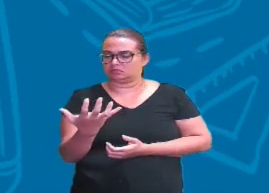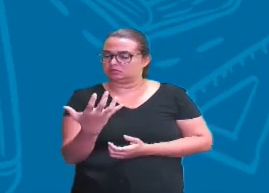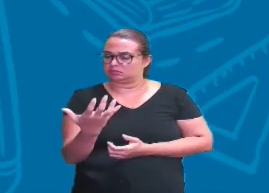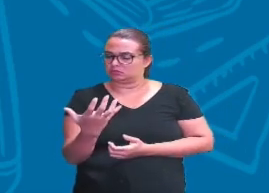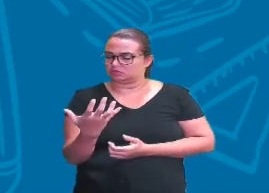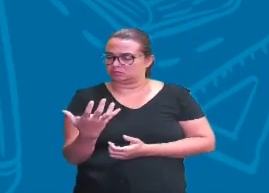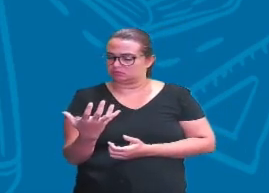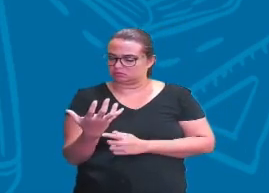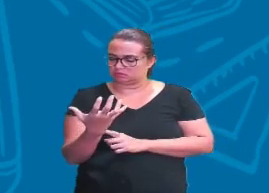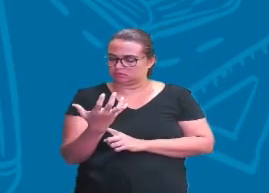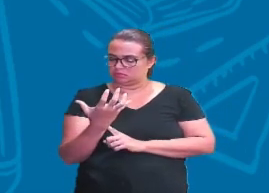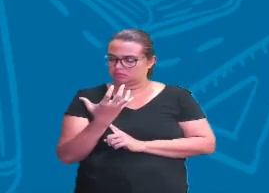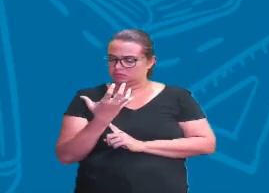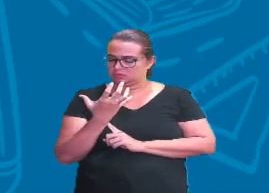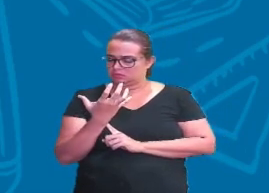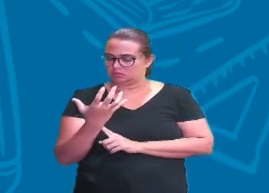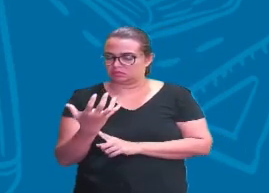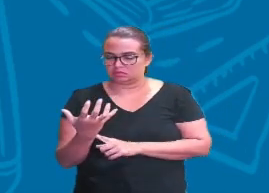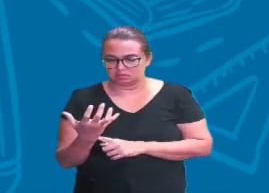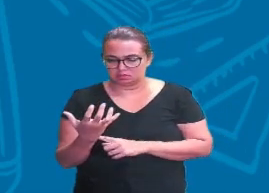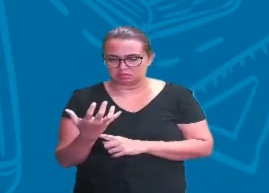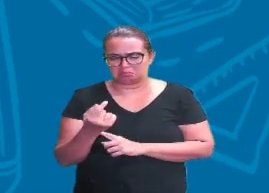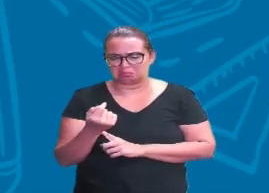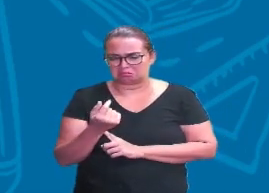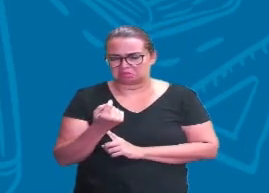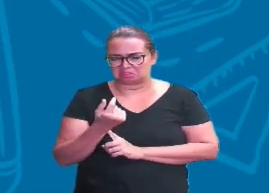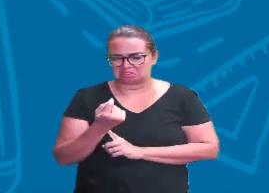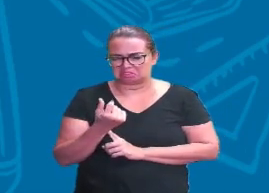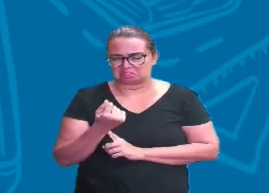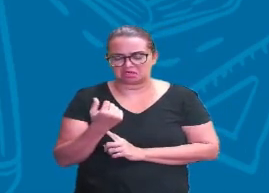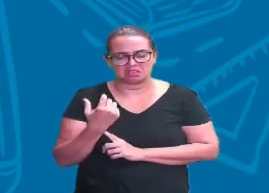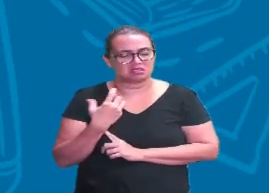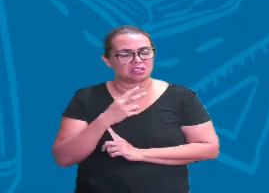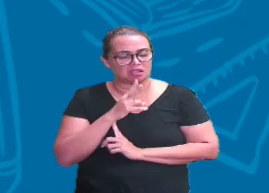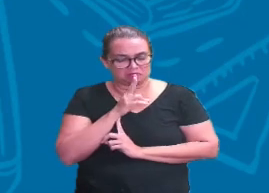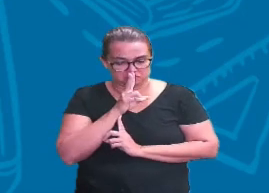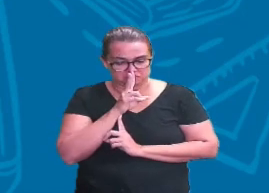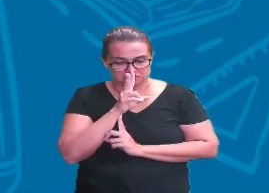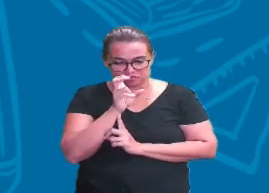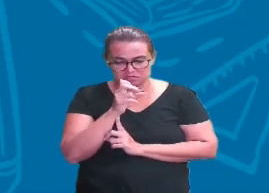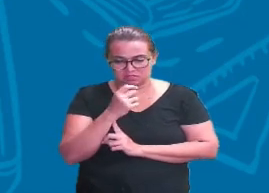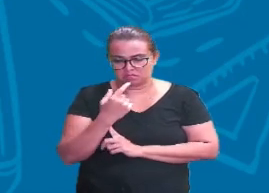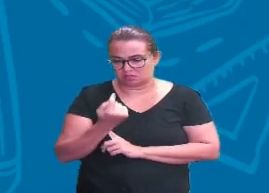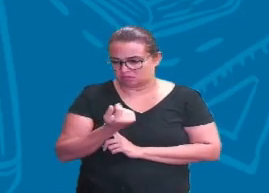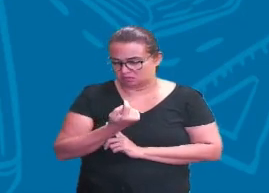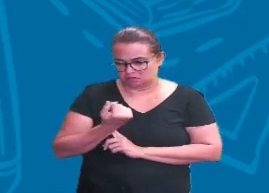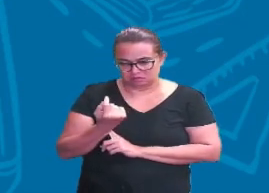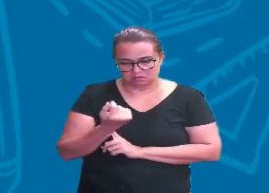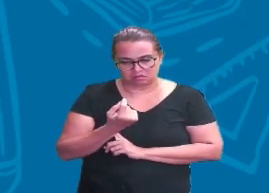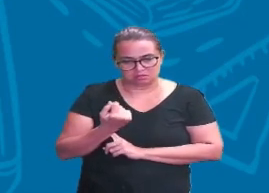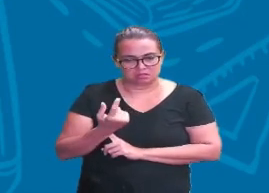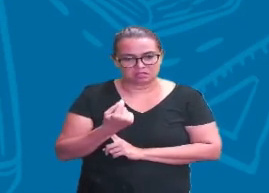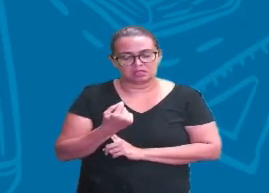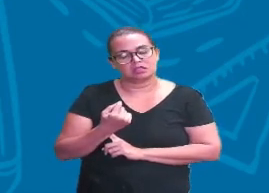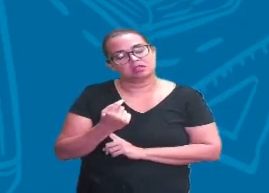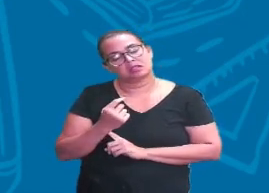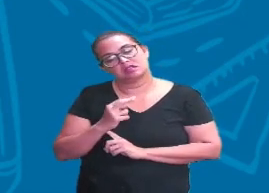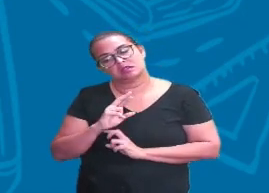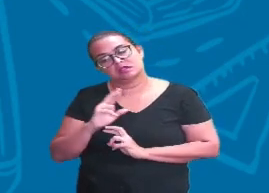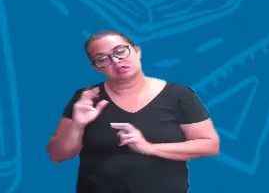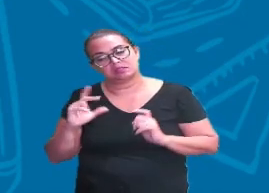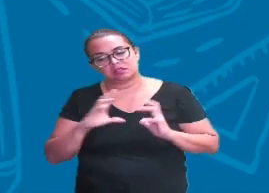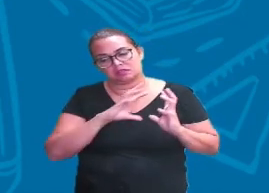o seu corpo, alguma força? Existe, mas ela é muito pequena, tá certo? É muito pequena em relação ao planeta,